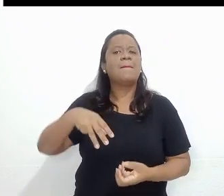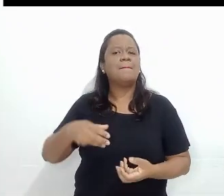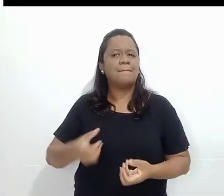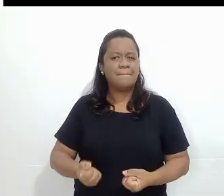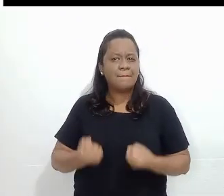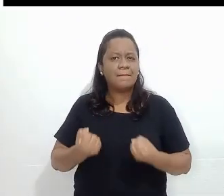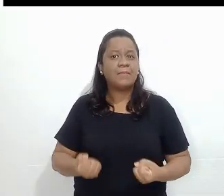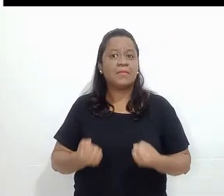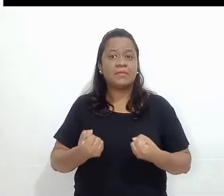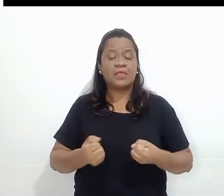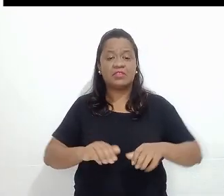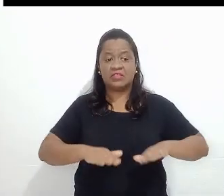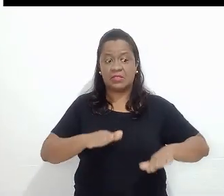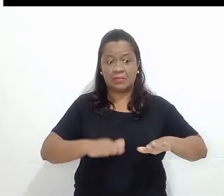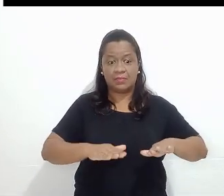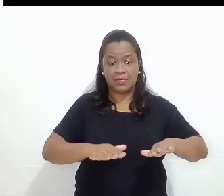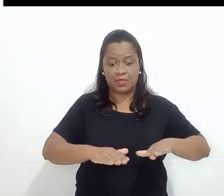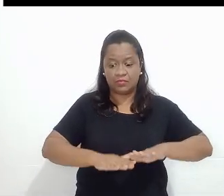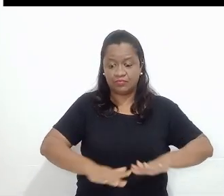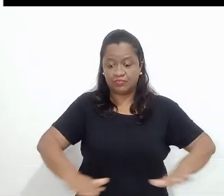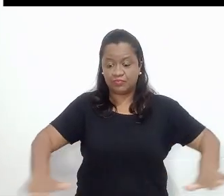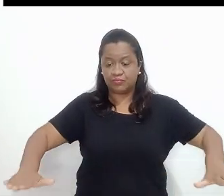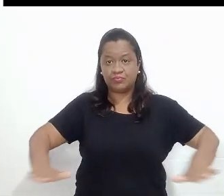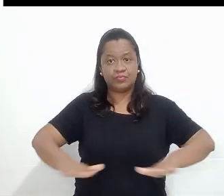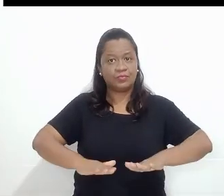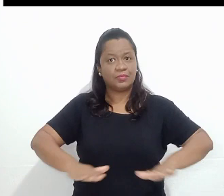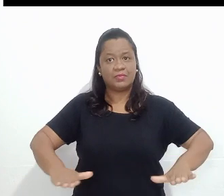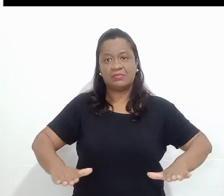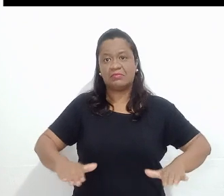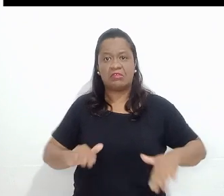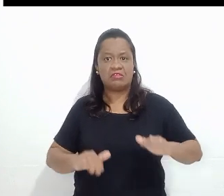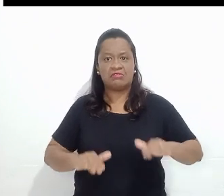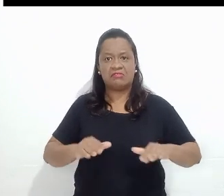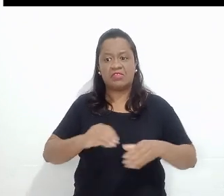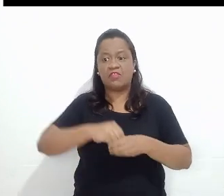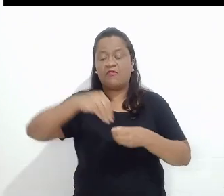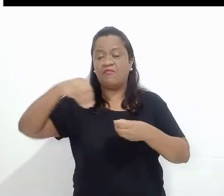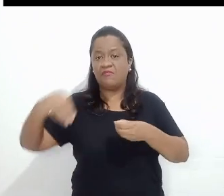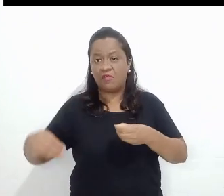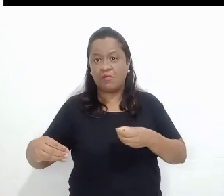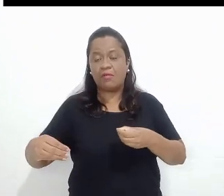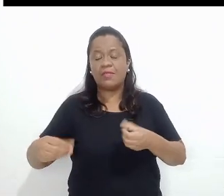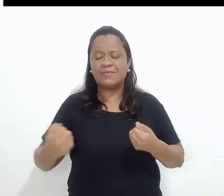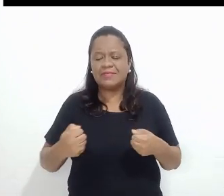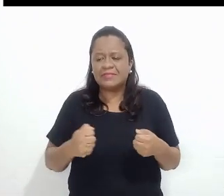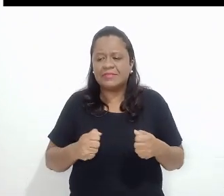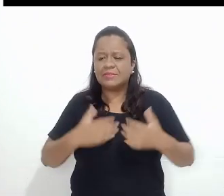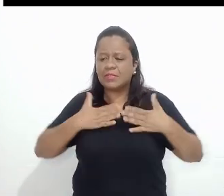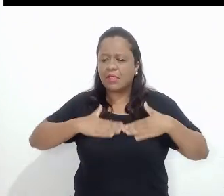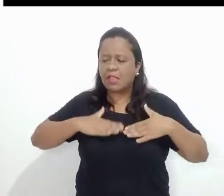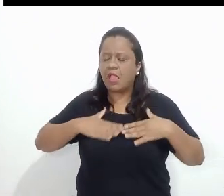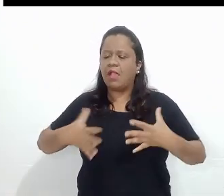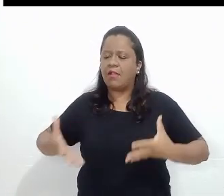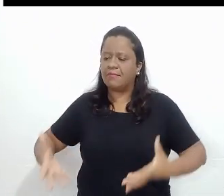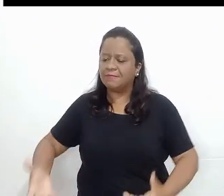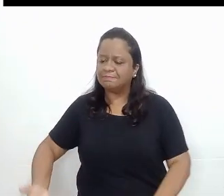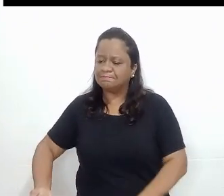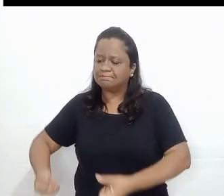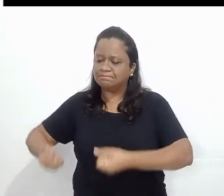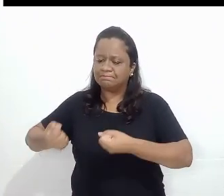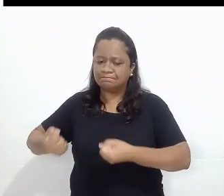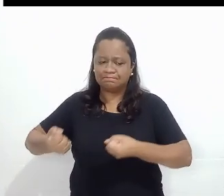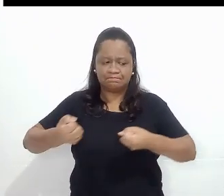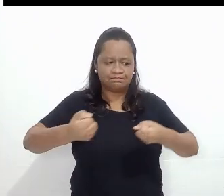E dependendo do terreno onde você está, nem sempre você está no estúdio, aquilo tem que ser carregado com toda a delicadeza, com todo cuidado, e